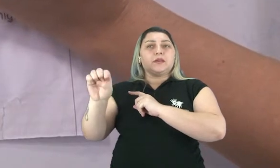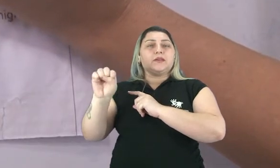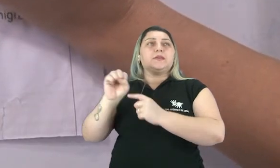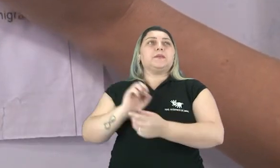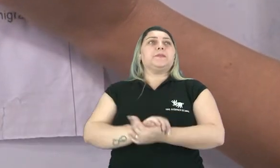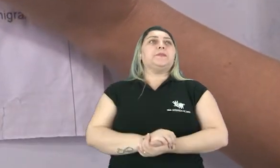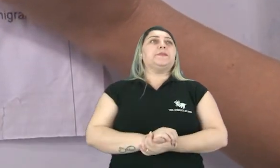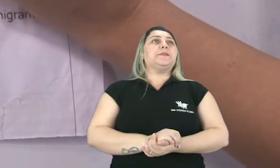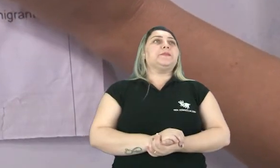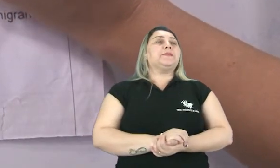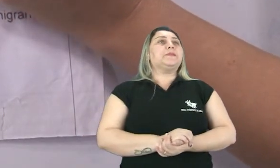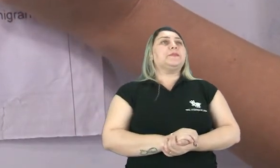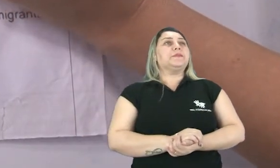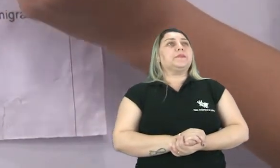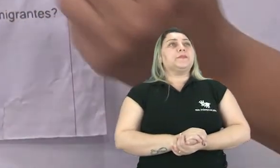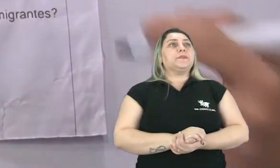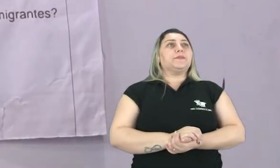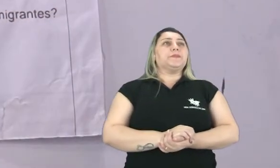imigrantes.